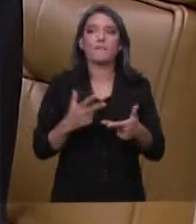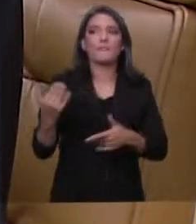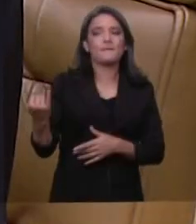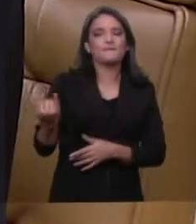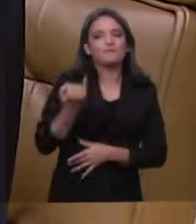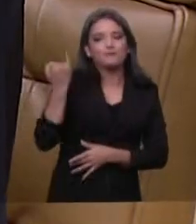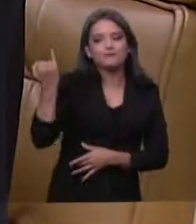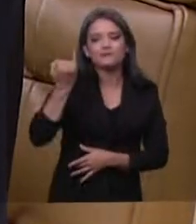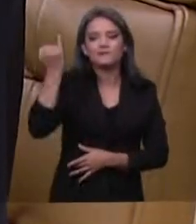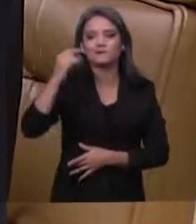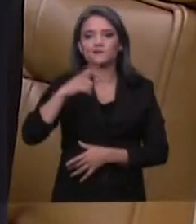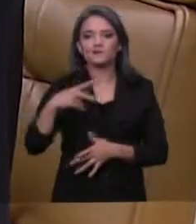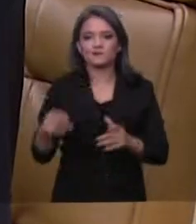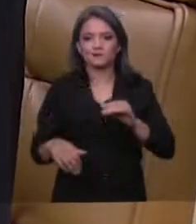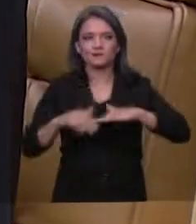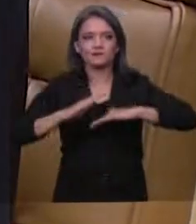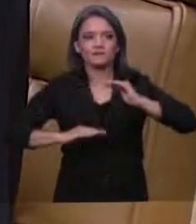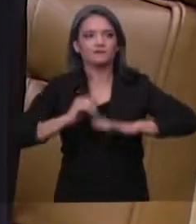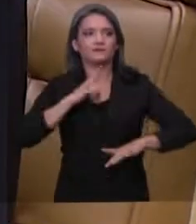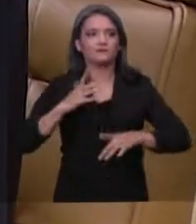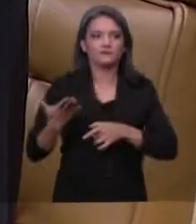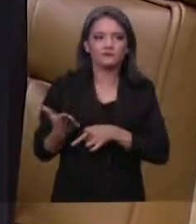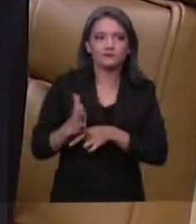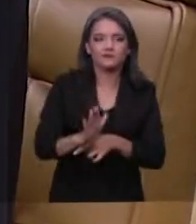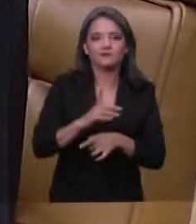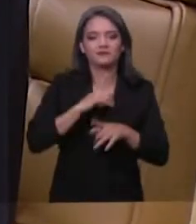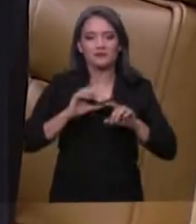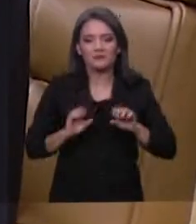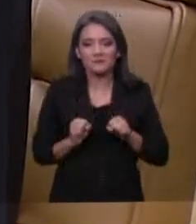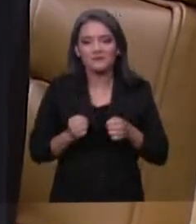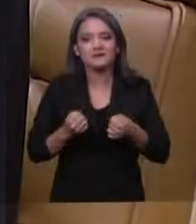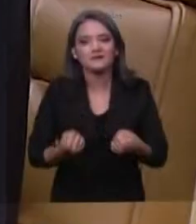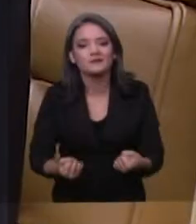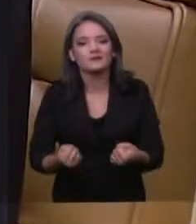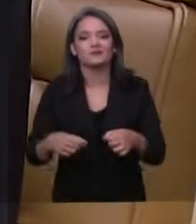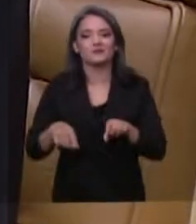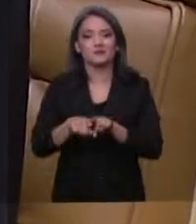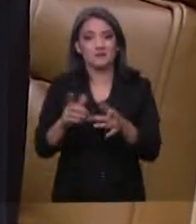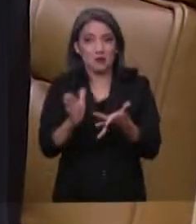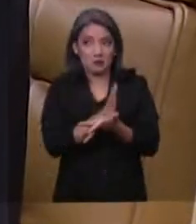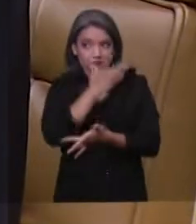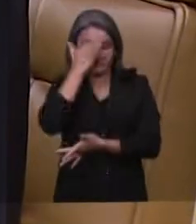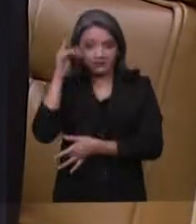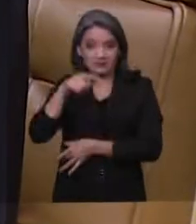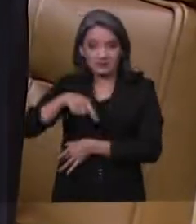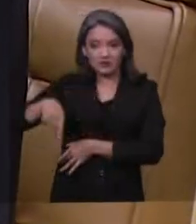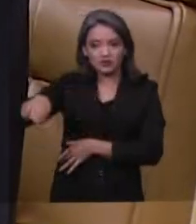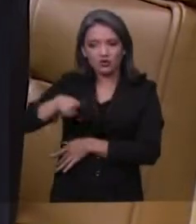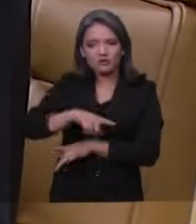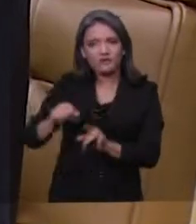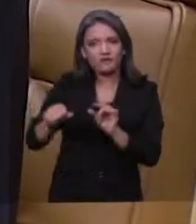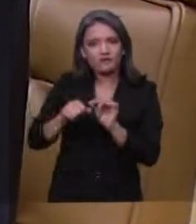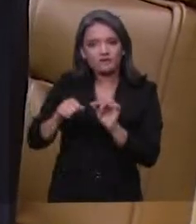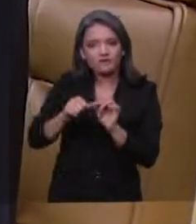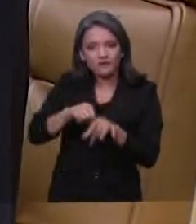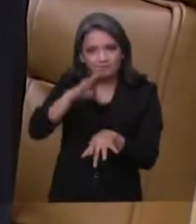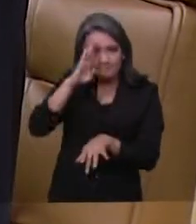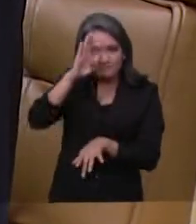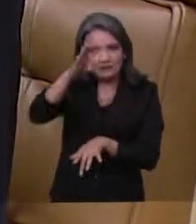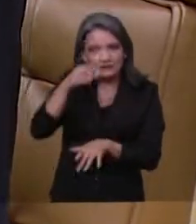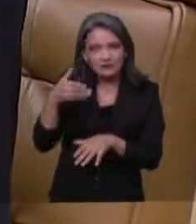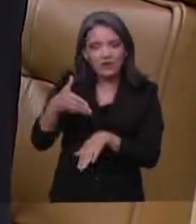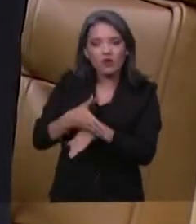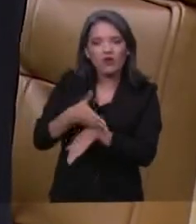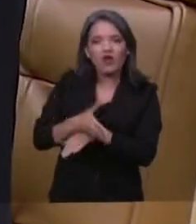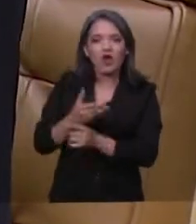penal 1060, Ministério Público Federal contra Aécio Lúcio Costa Pereira. Quem vota é o excelentíssimo senhor ministro Cristiano Zanin, ministro do